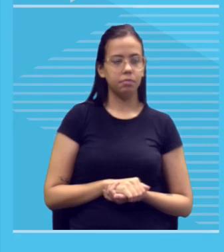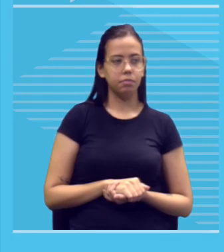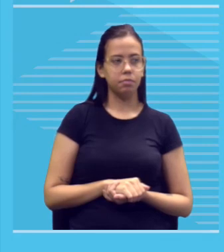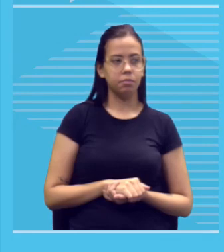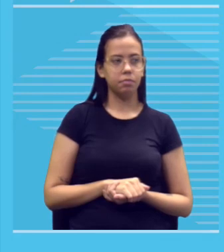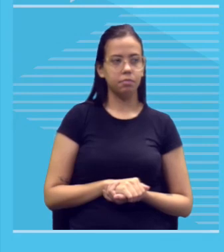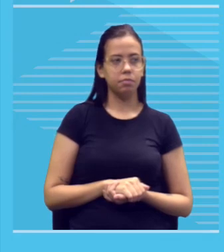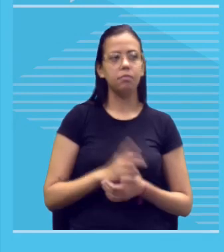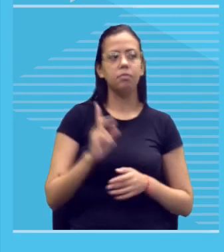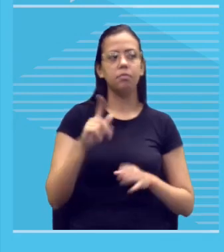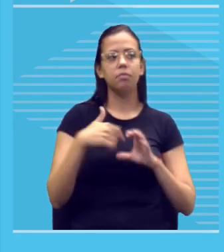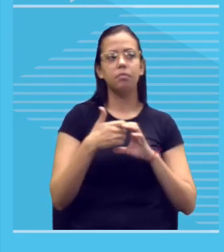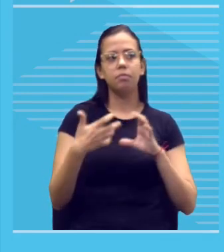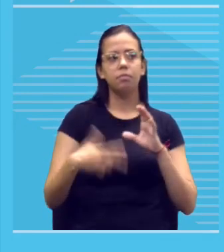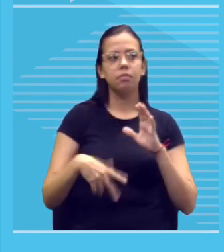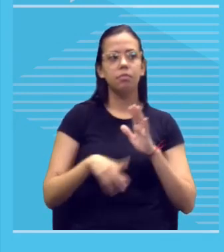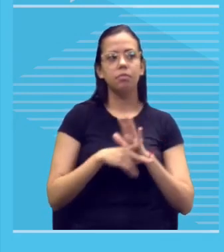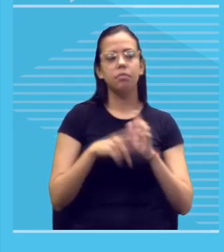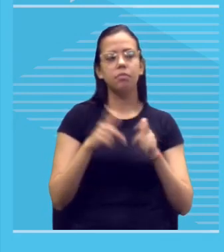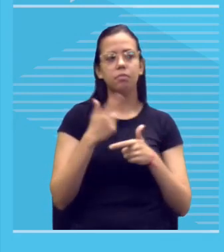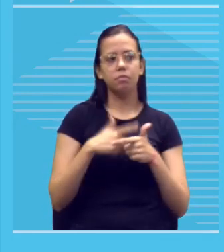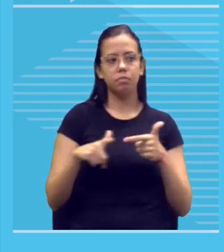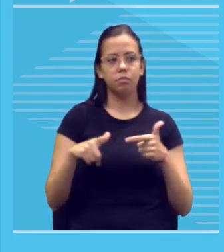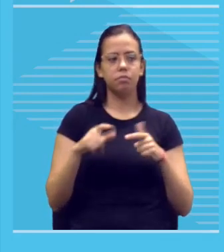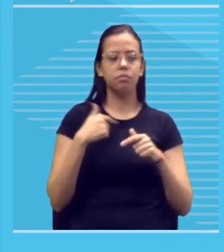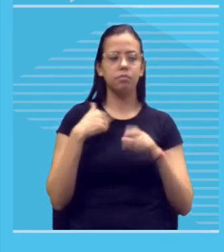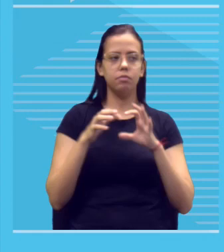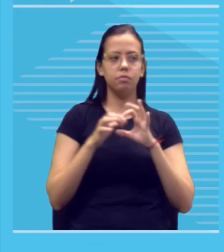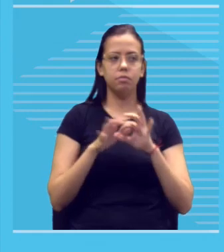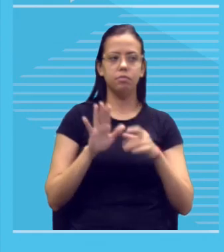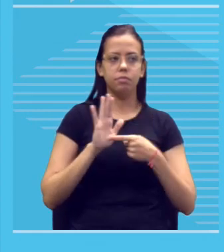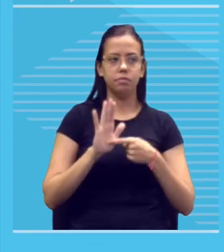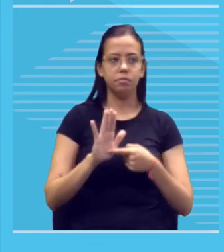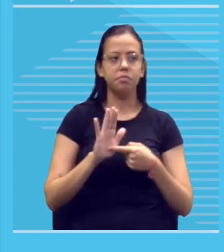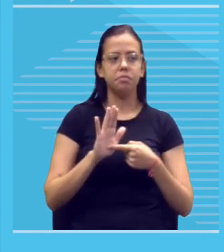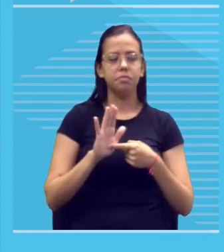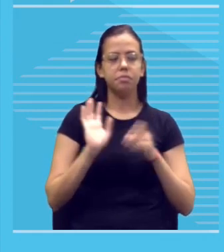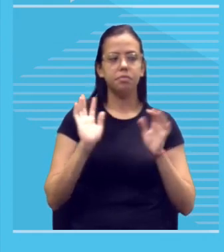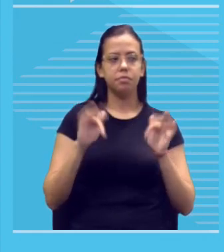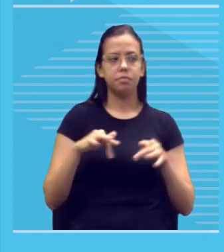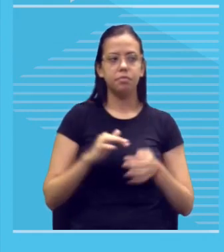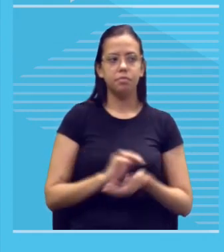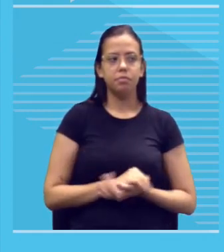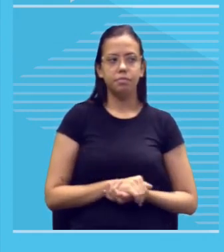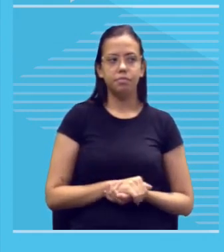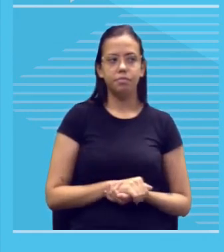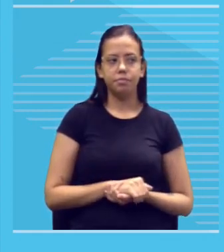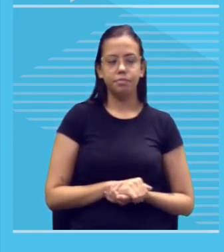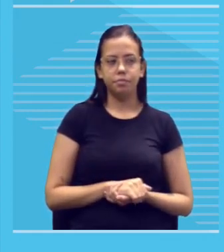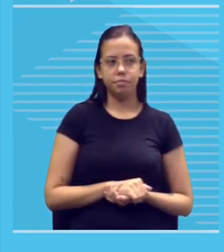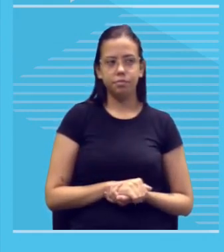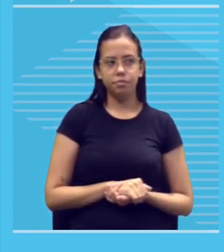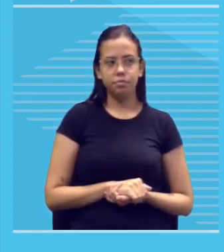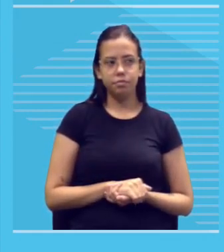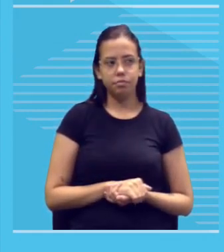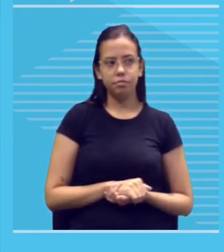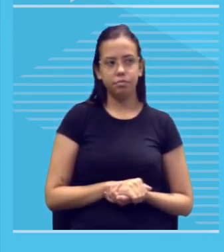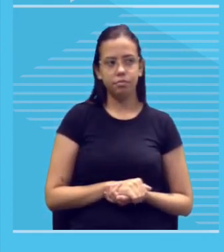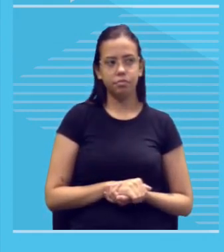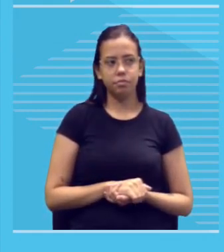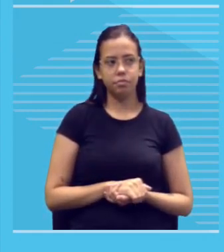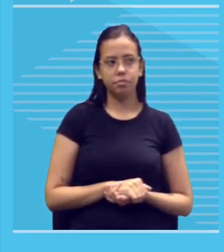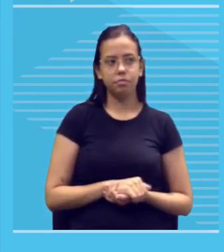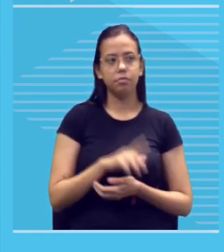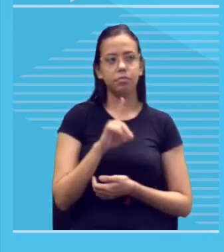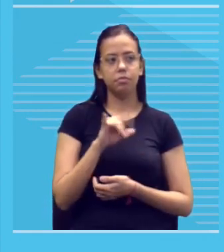propriedade da divisão né eu deixei para apresentar a propriedade no final dividendo é igual